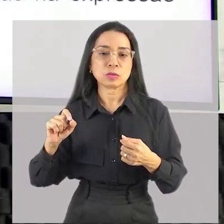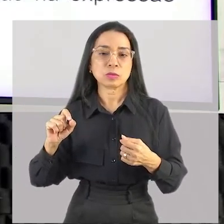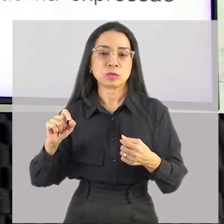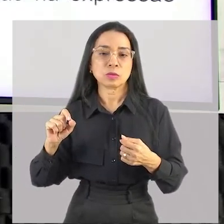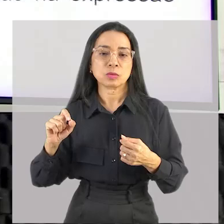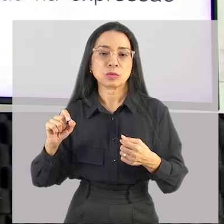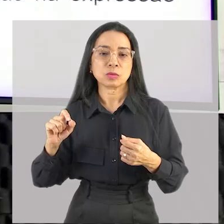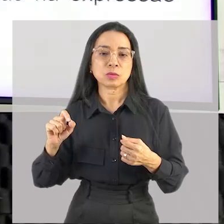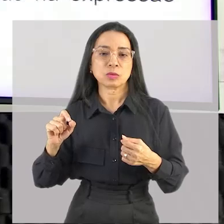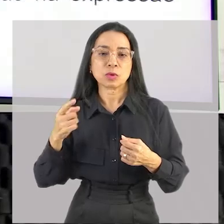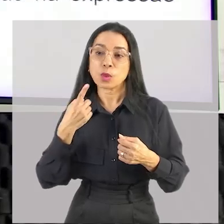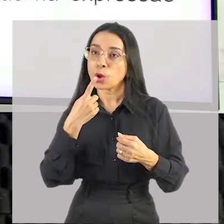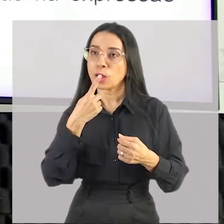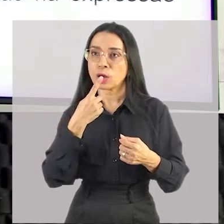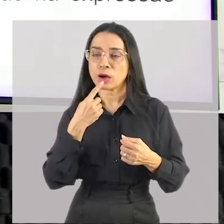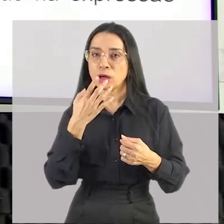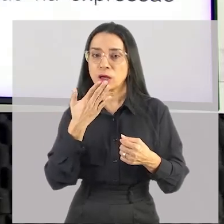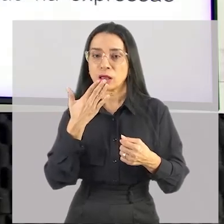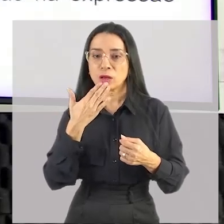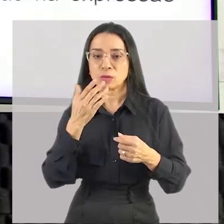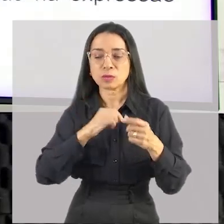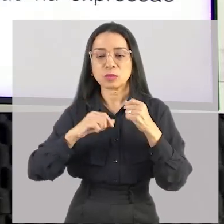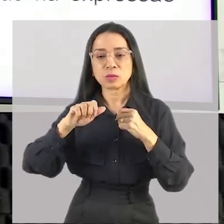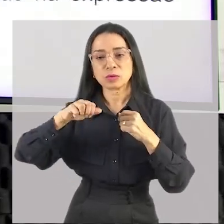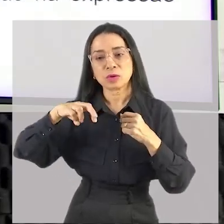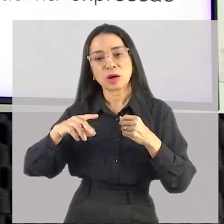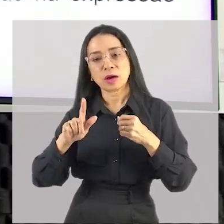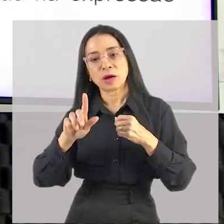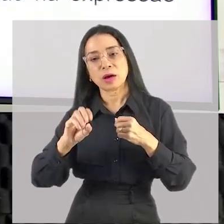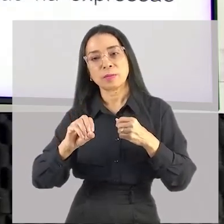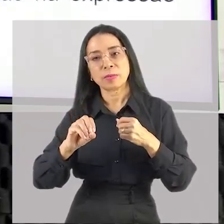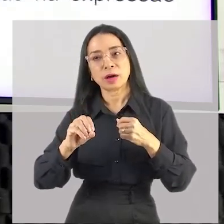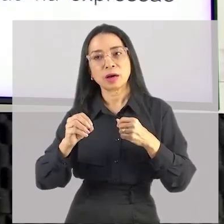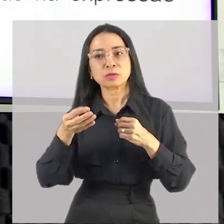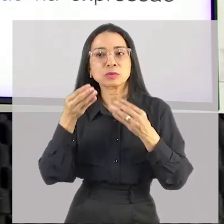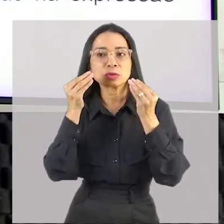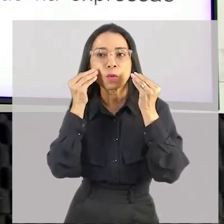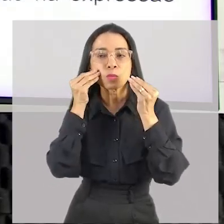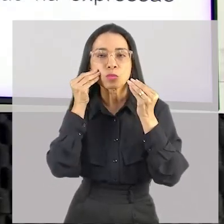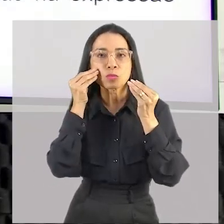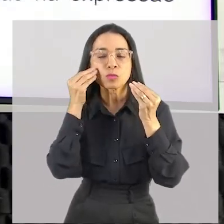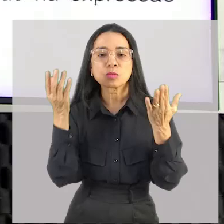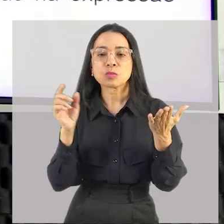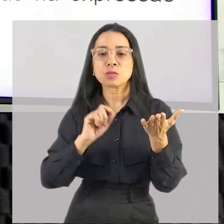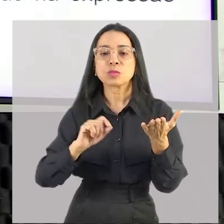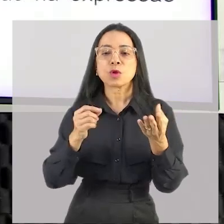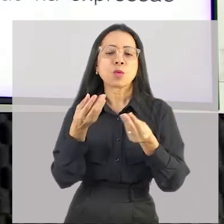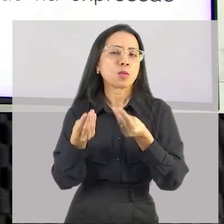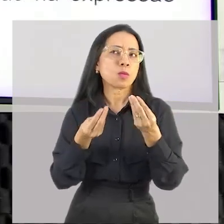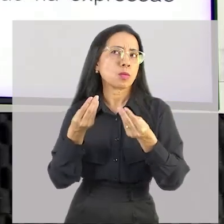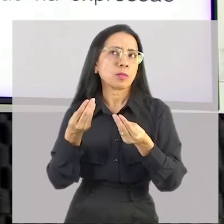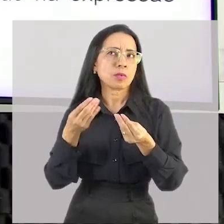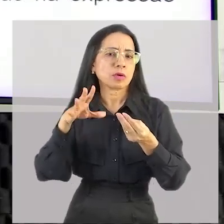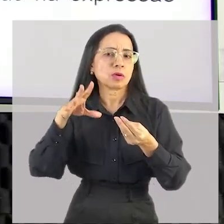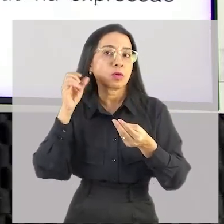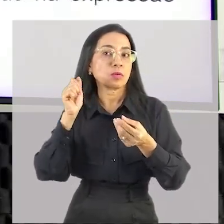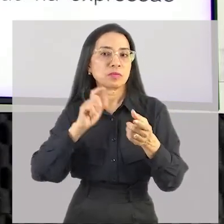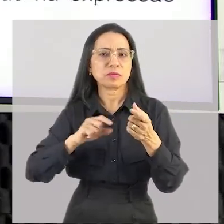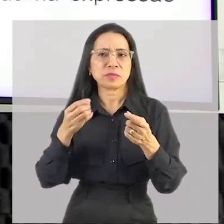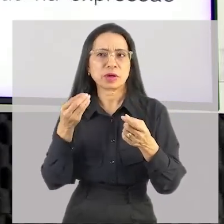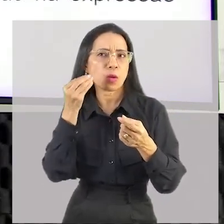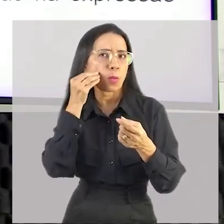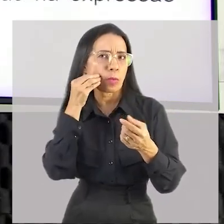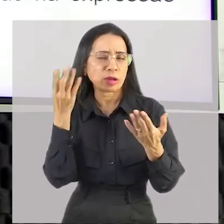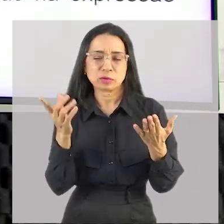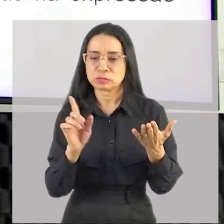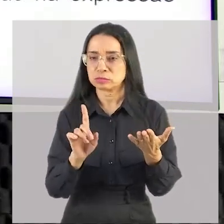o gosto amargo, pronto, o gosto amargo dos teus beijos. Como é que você vai poder ouvir o gosto? Isso aí seria uma sinestesia.